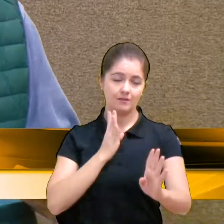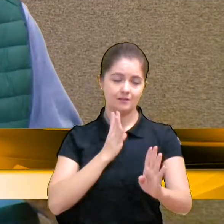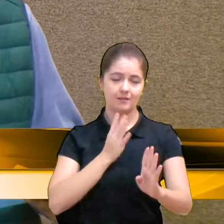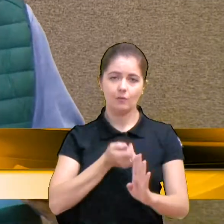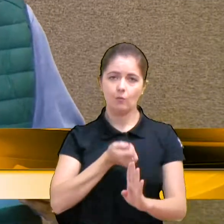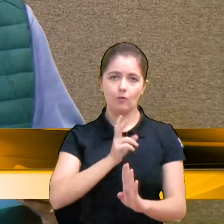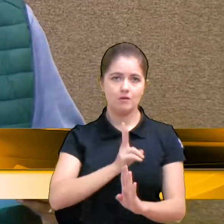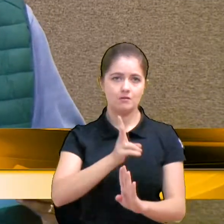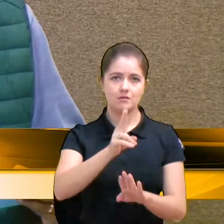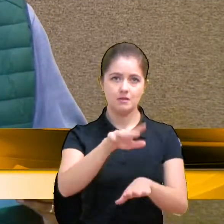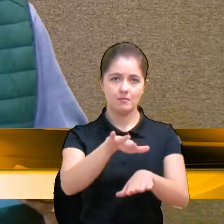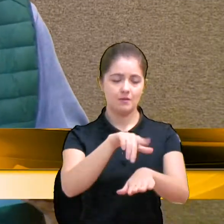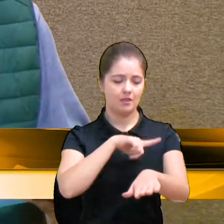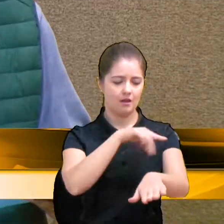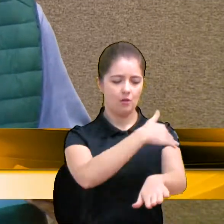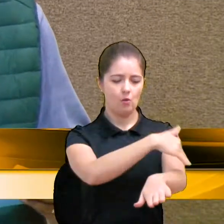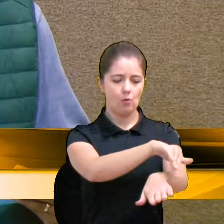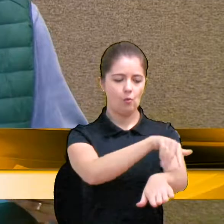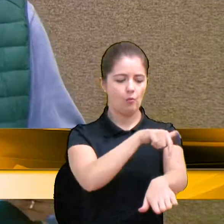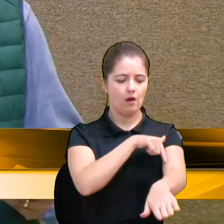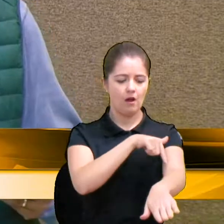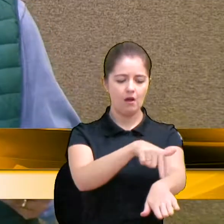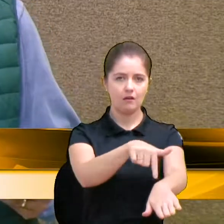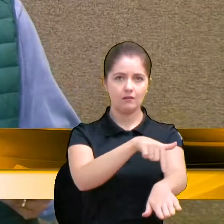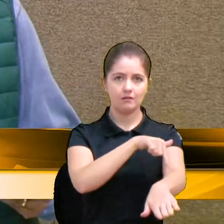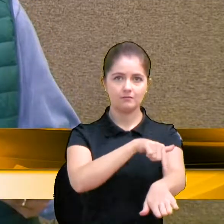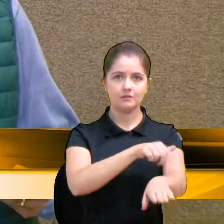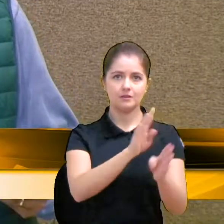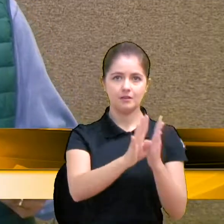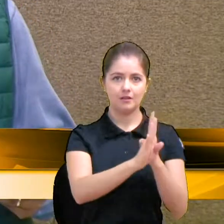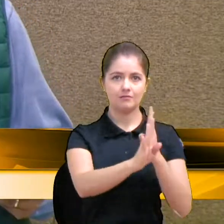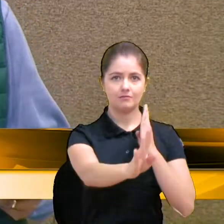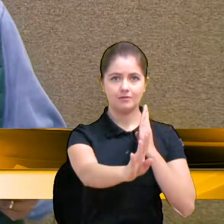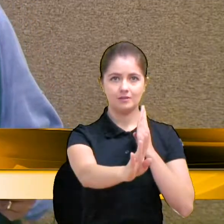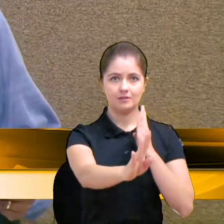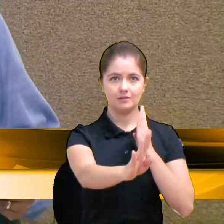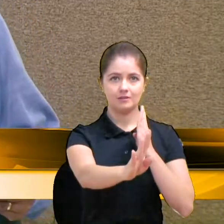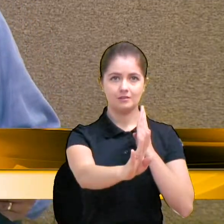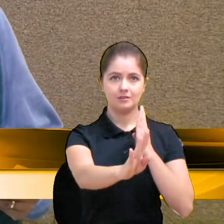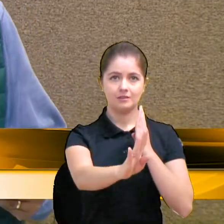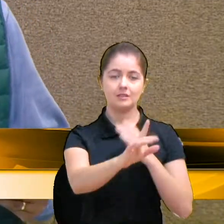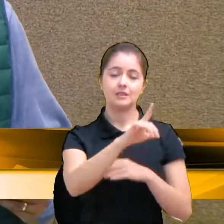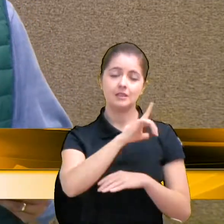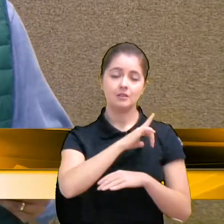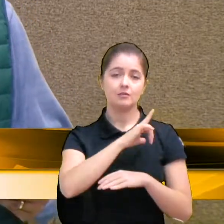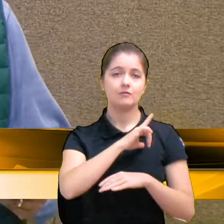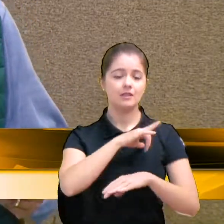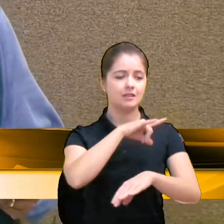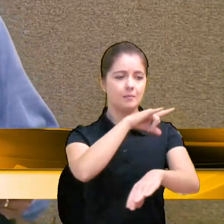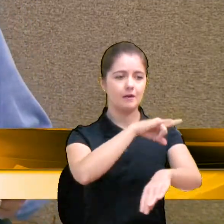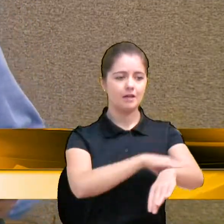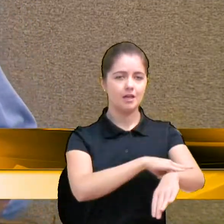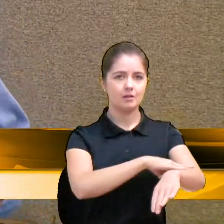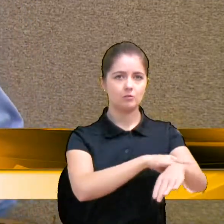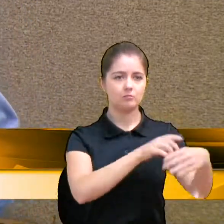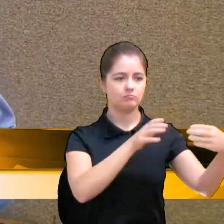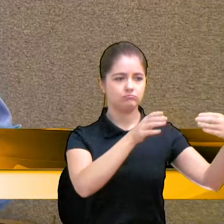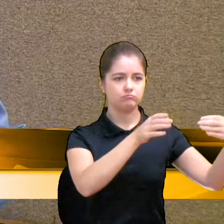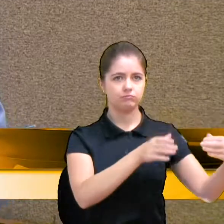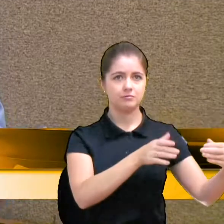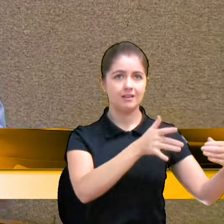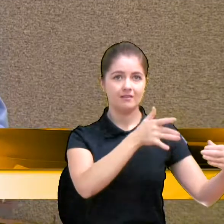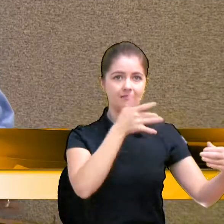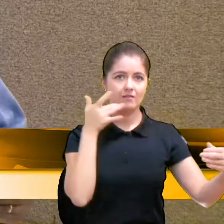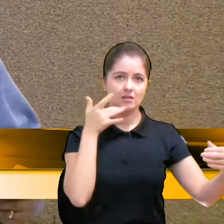o banheiro químico parece ser a melhor opção, pois são portáteis, de fácil manutenção e